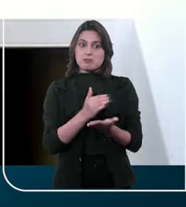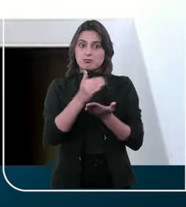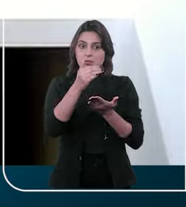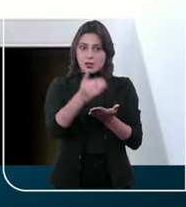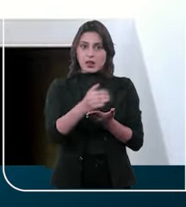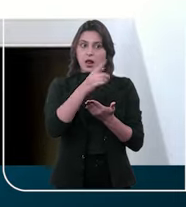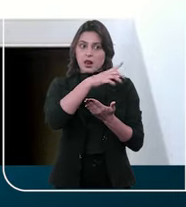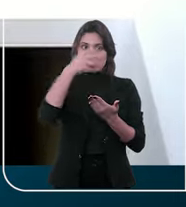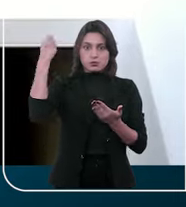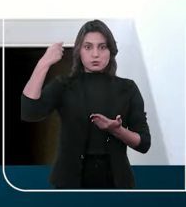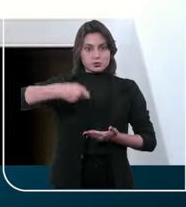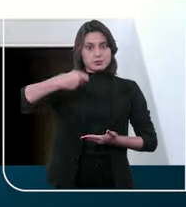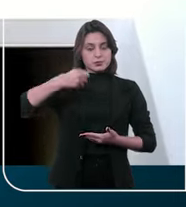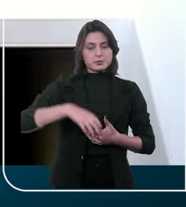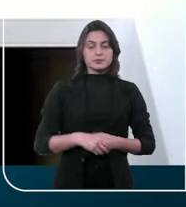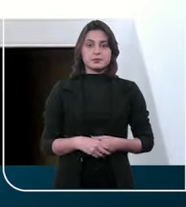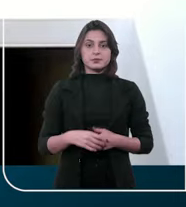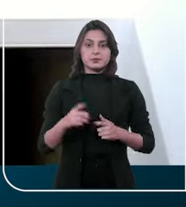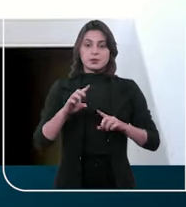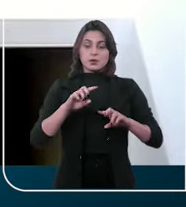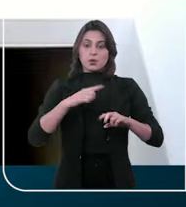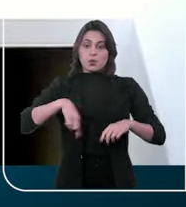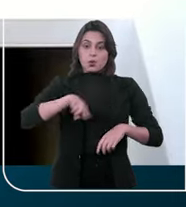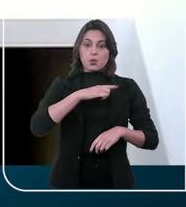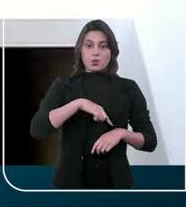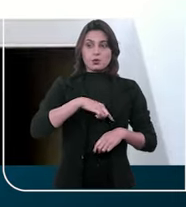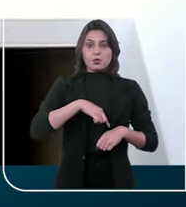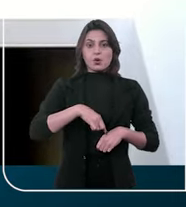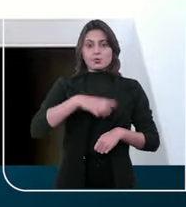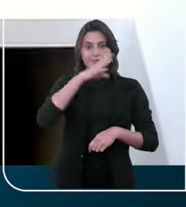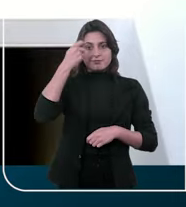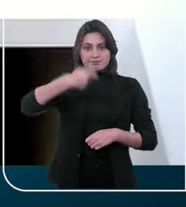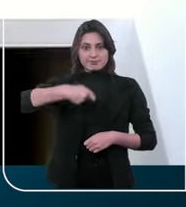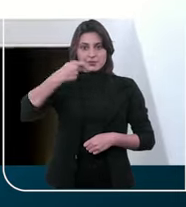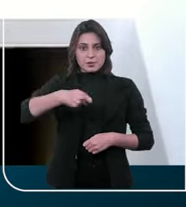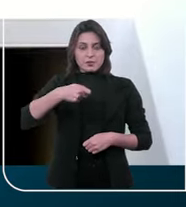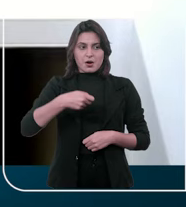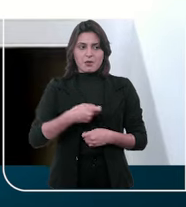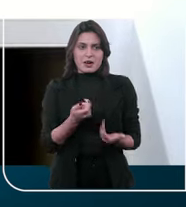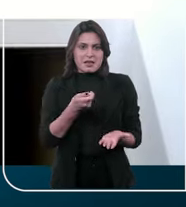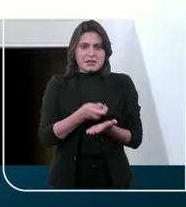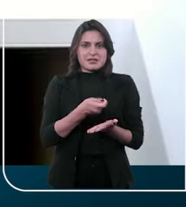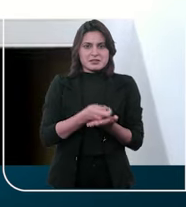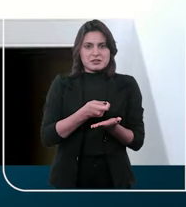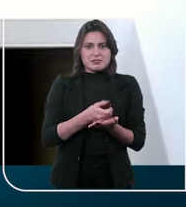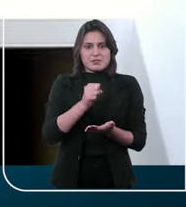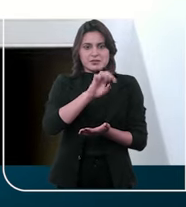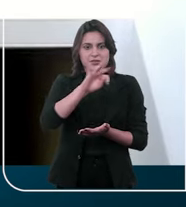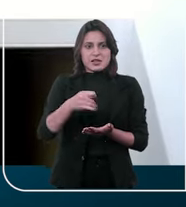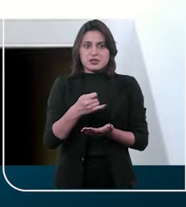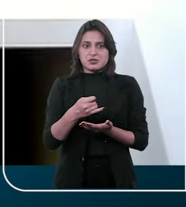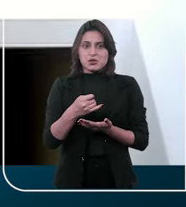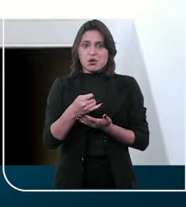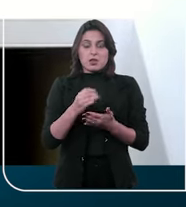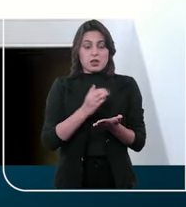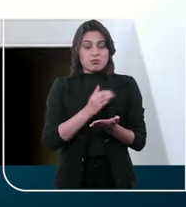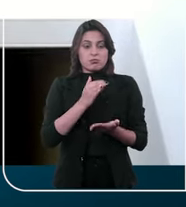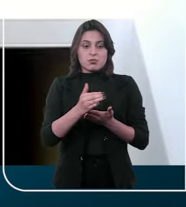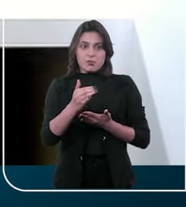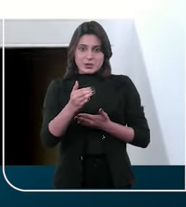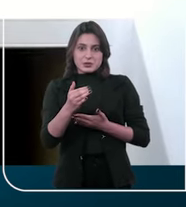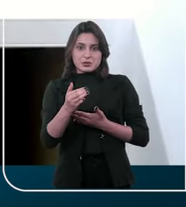insistem em uma lógica que o STJ também tem começado a reverter, uma lógica de uma adoção de um indúbio pro